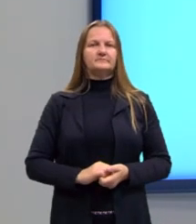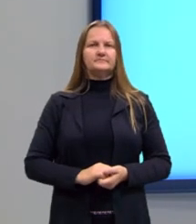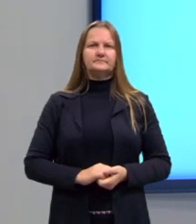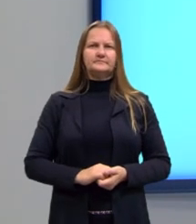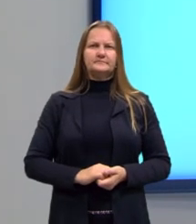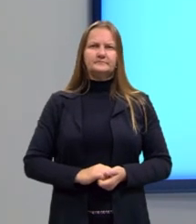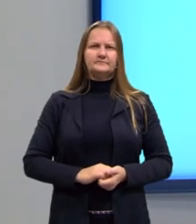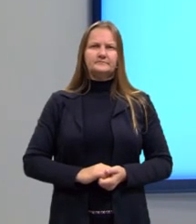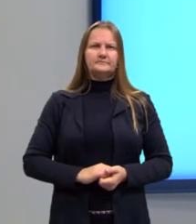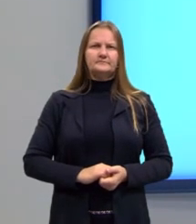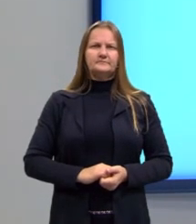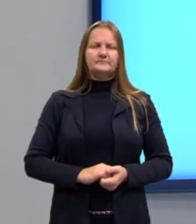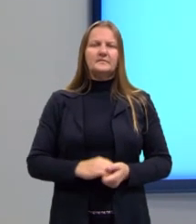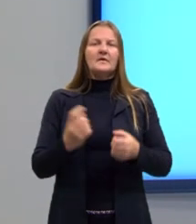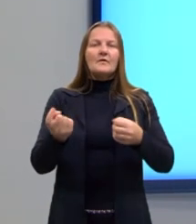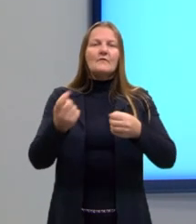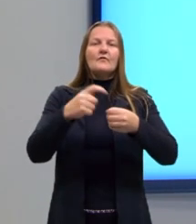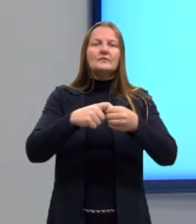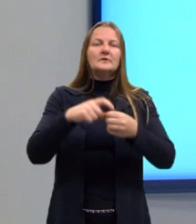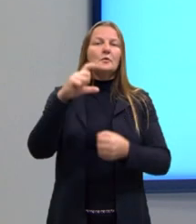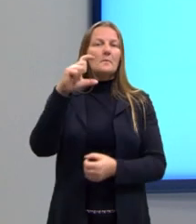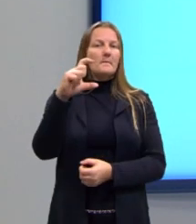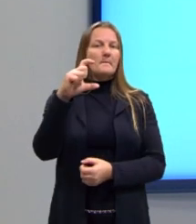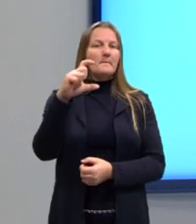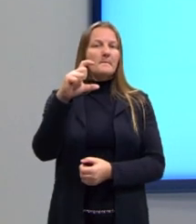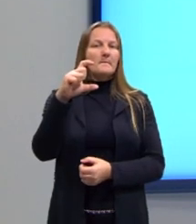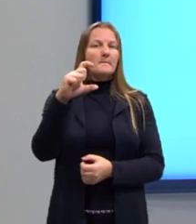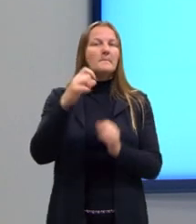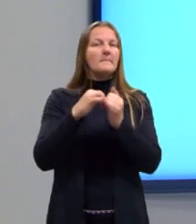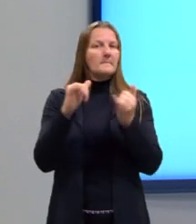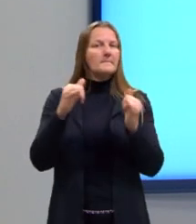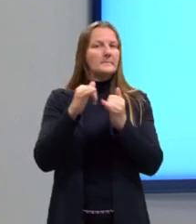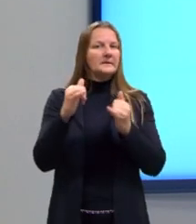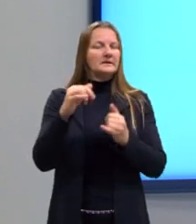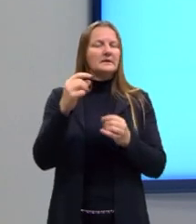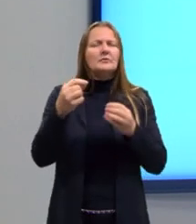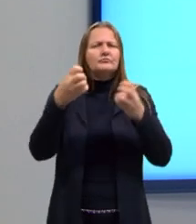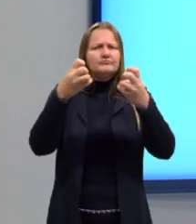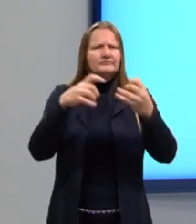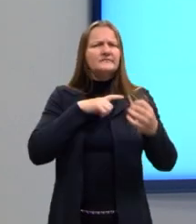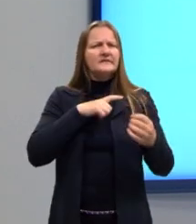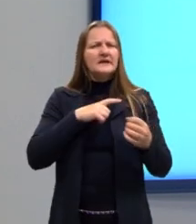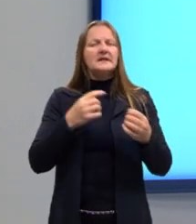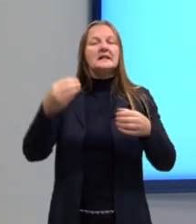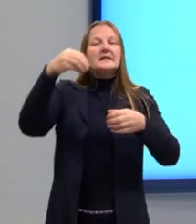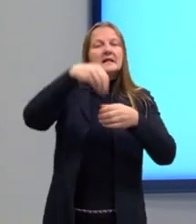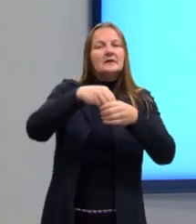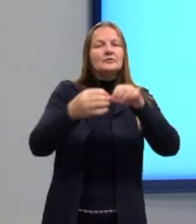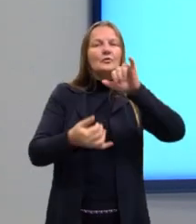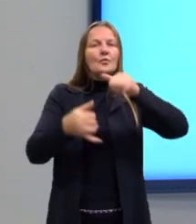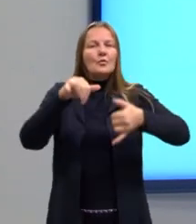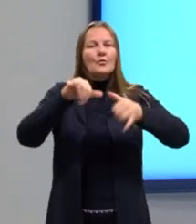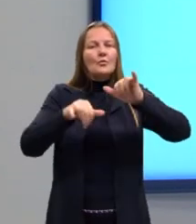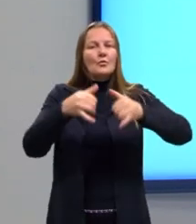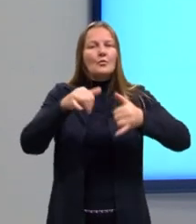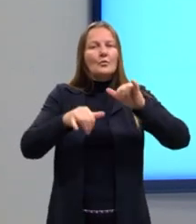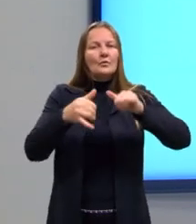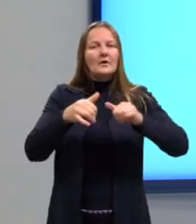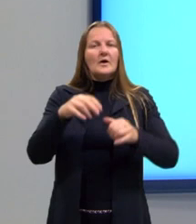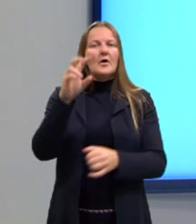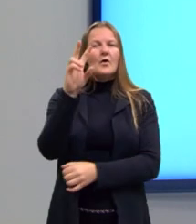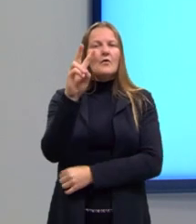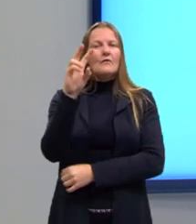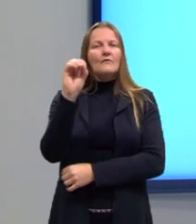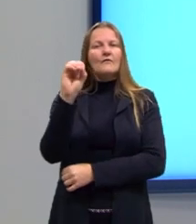é bom e voltando para as pilhas lá né que nós somos das pilhas existe na eletroquímica as células voltaicas as